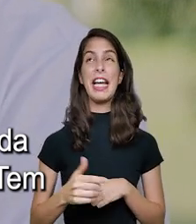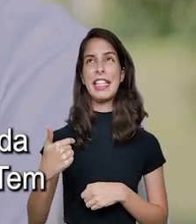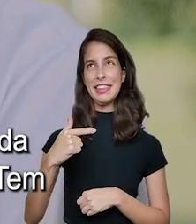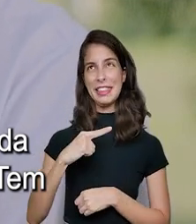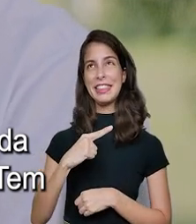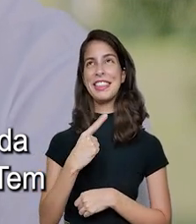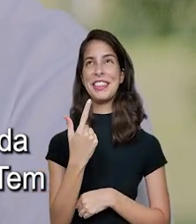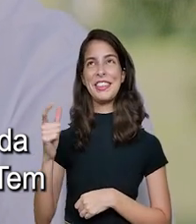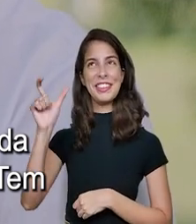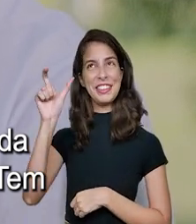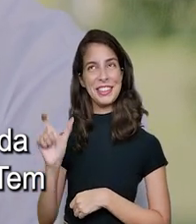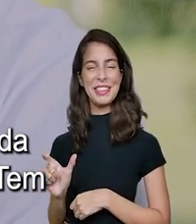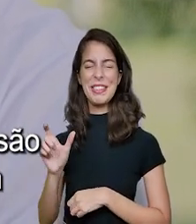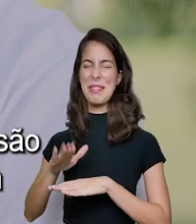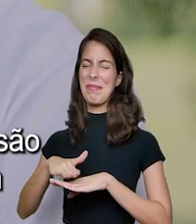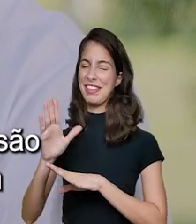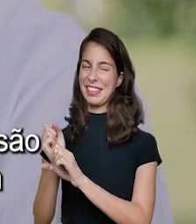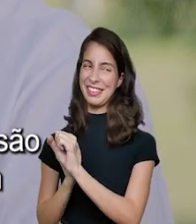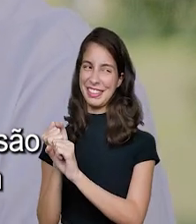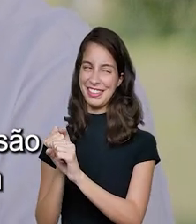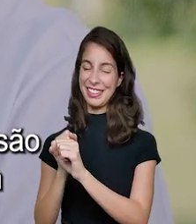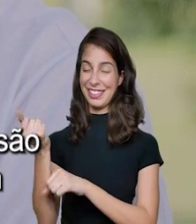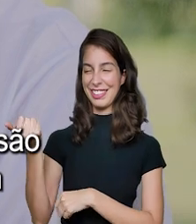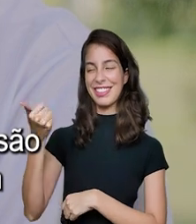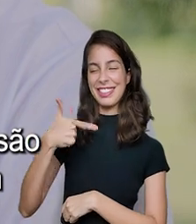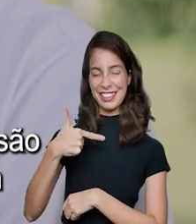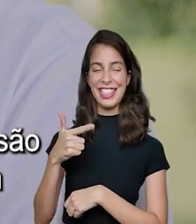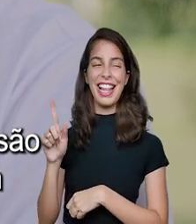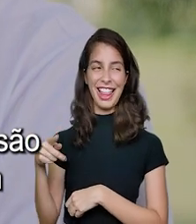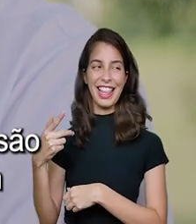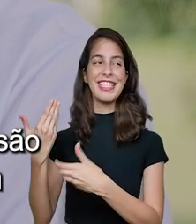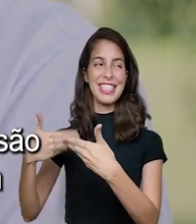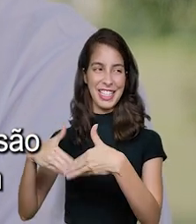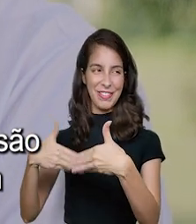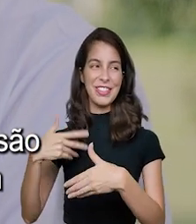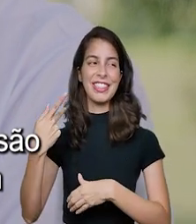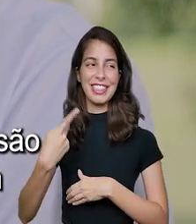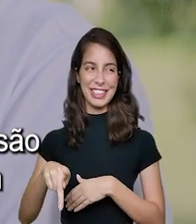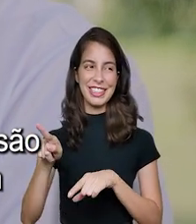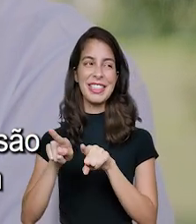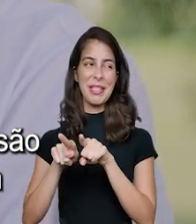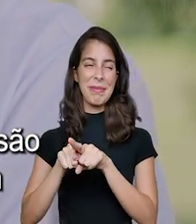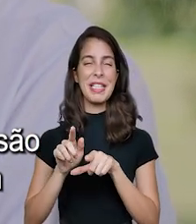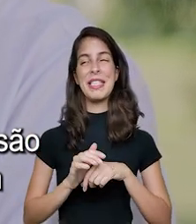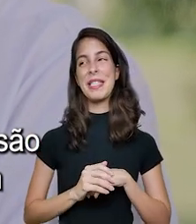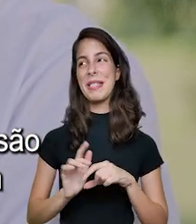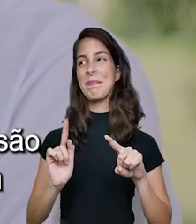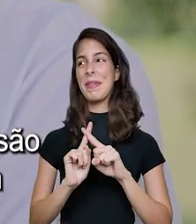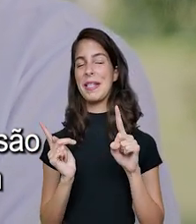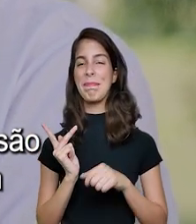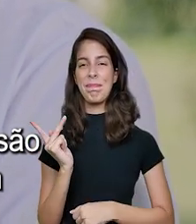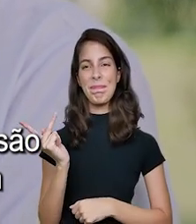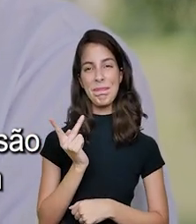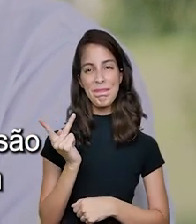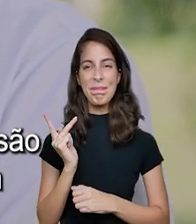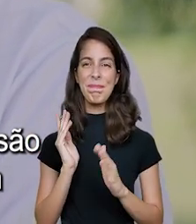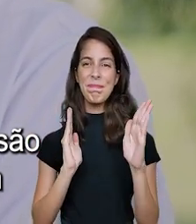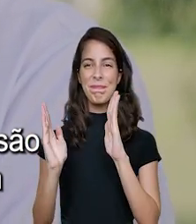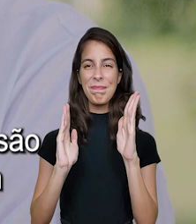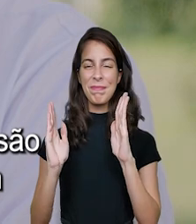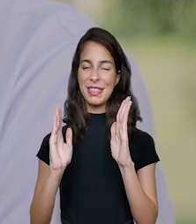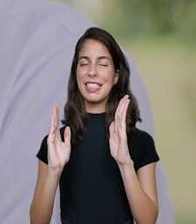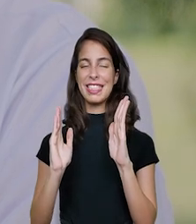tempo do que eu né Tem mais um outro servidor nosso com um tempo mas são daqueles servidores e da